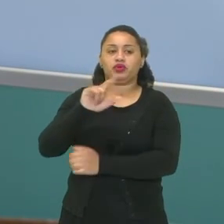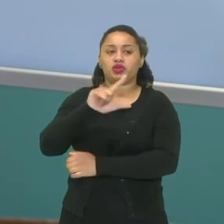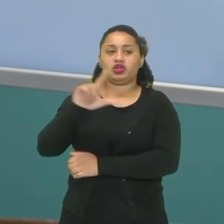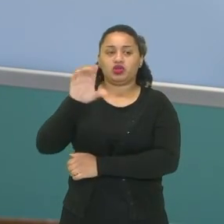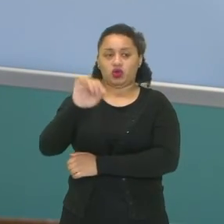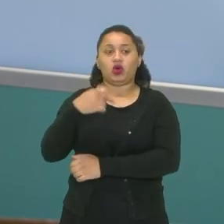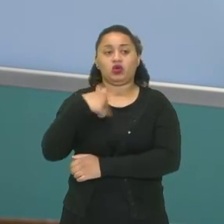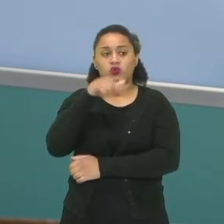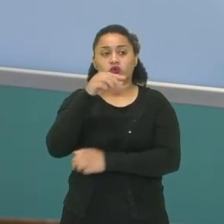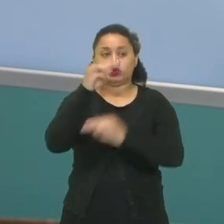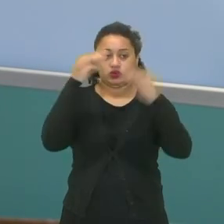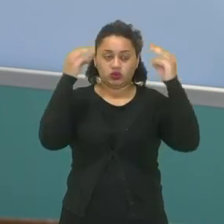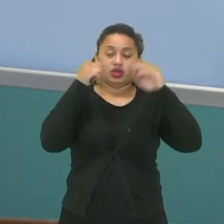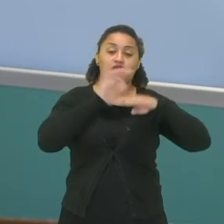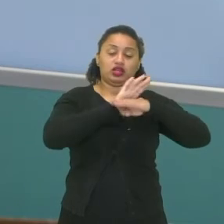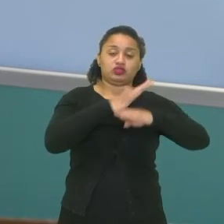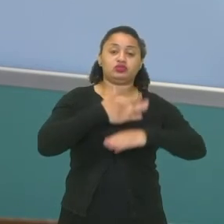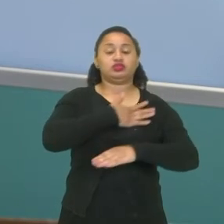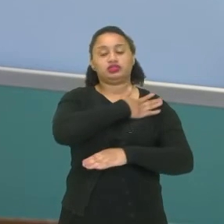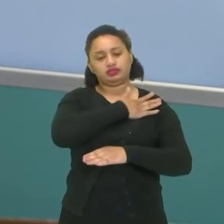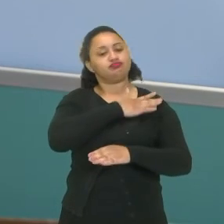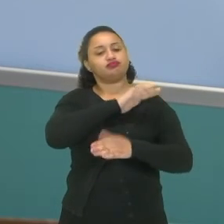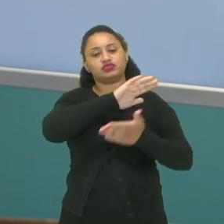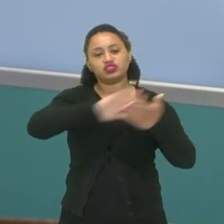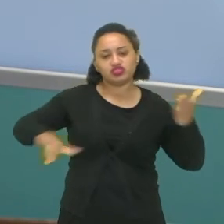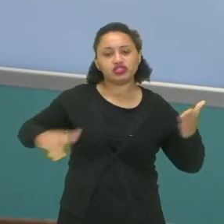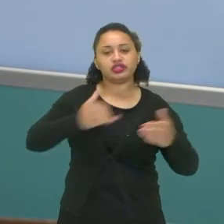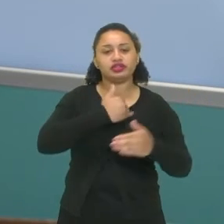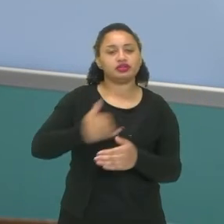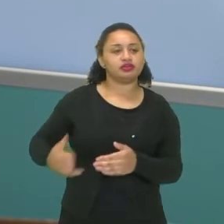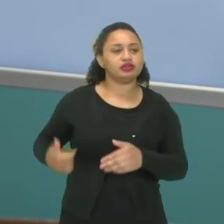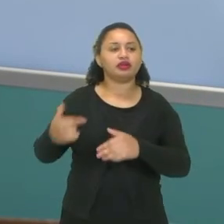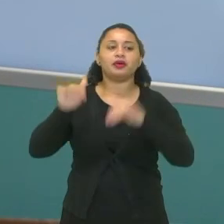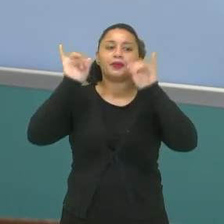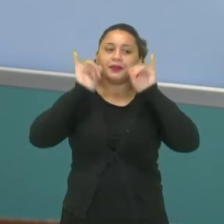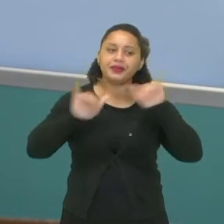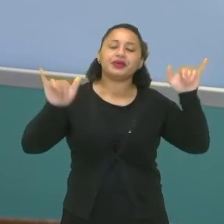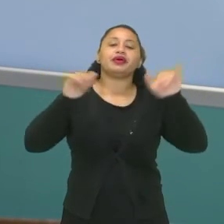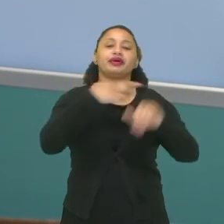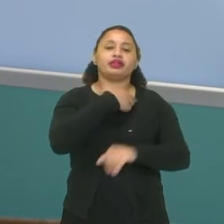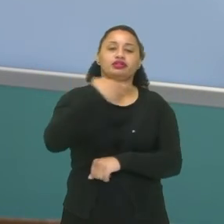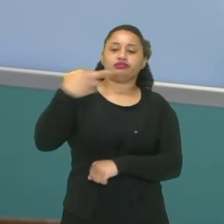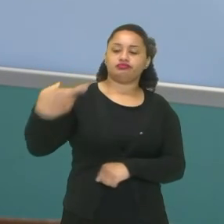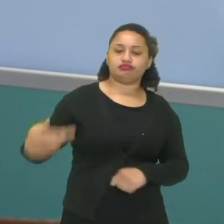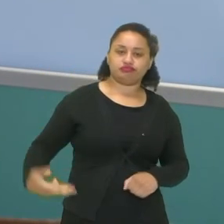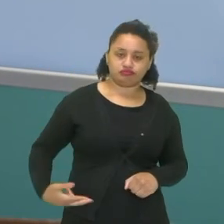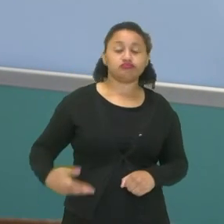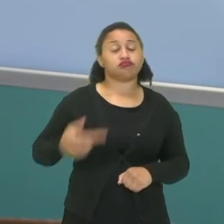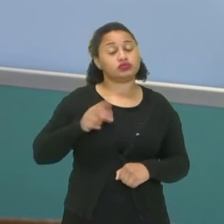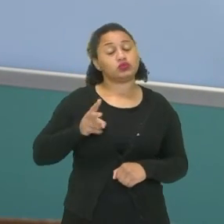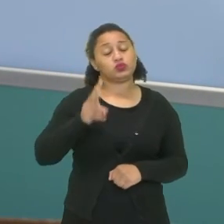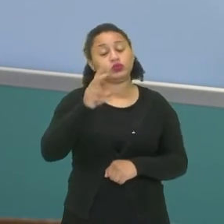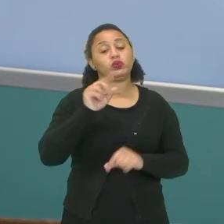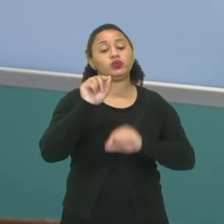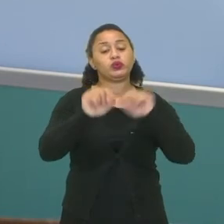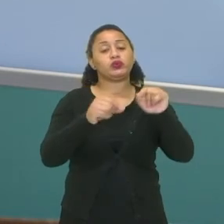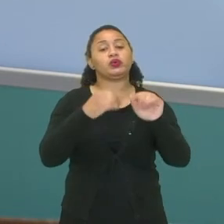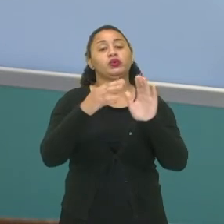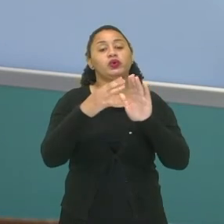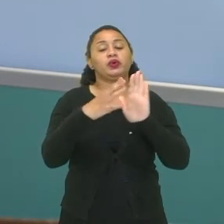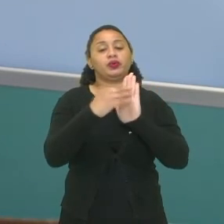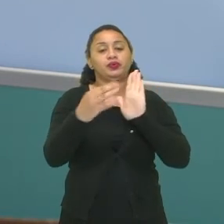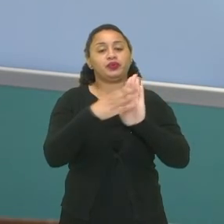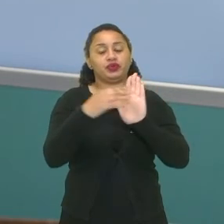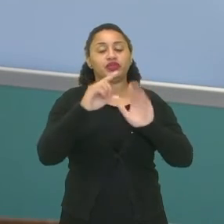do exército, derruba o imperador e proclama a república, seguindo assim o modelo